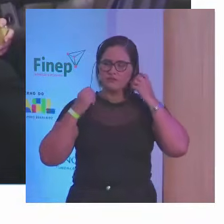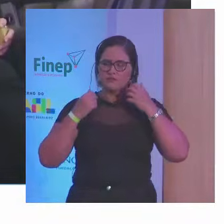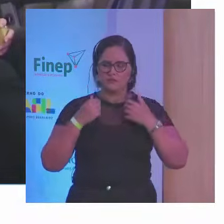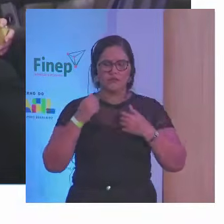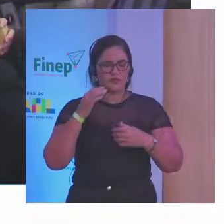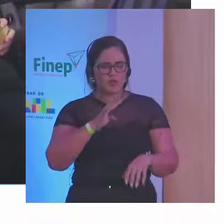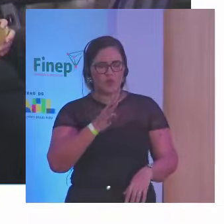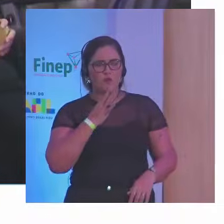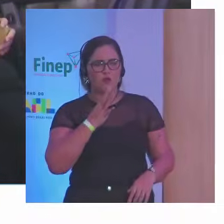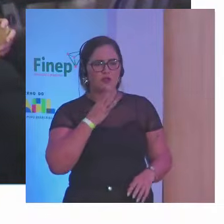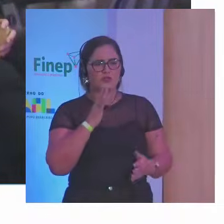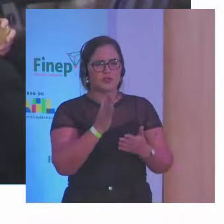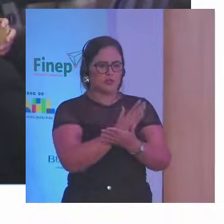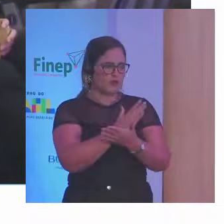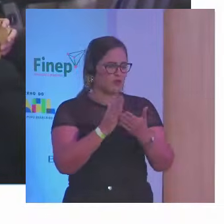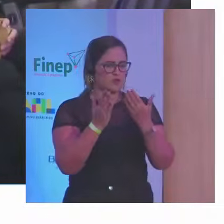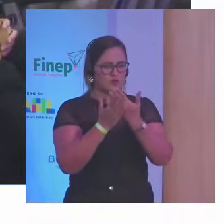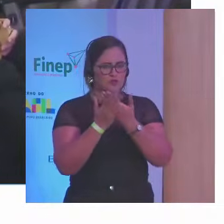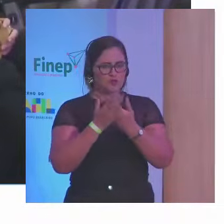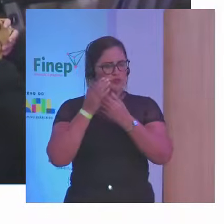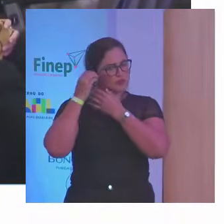studies that think